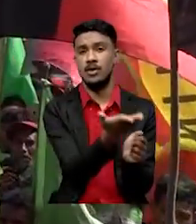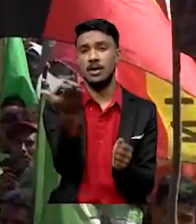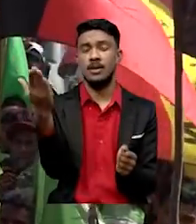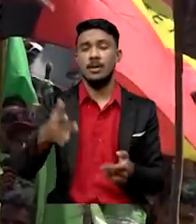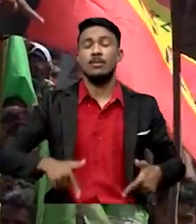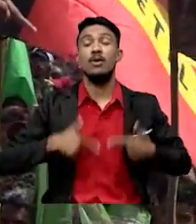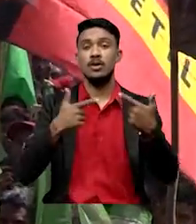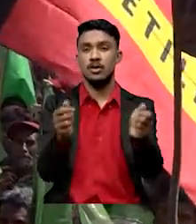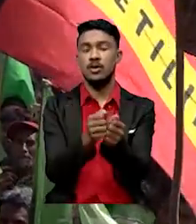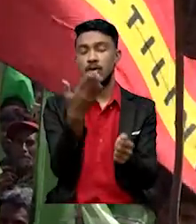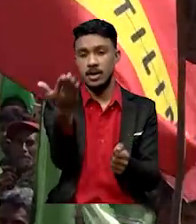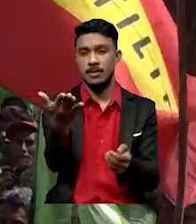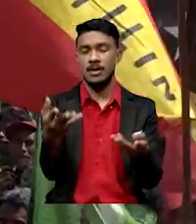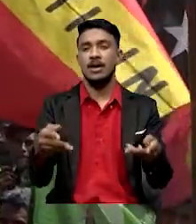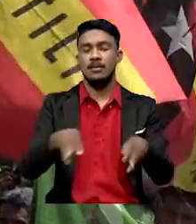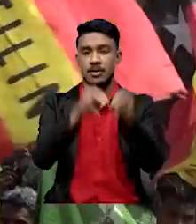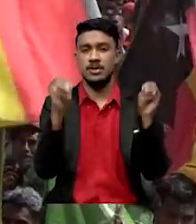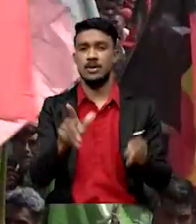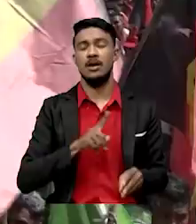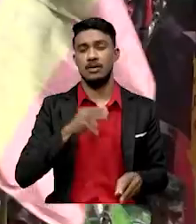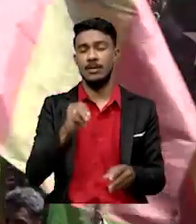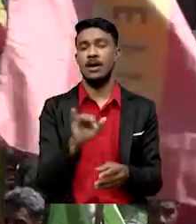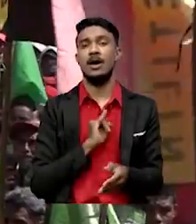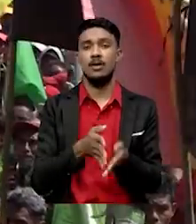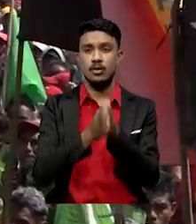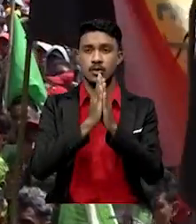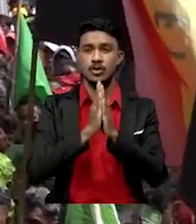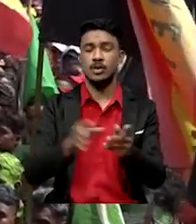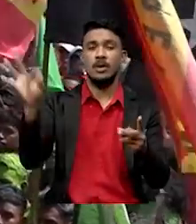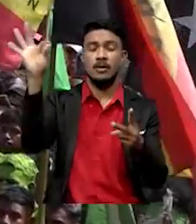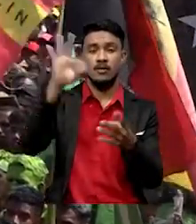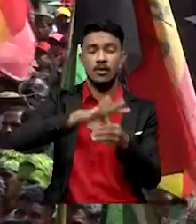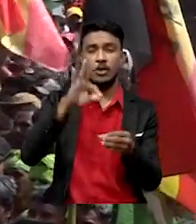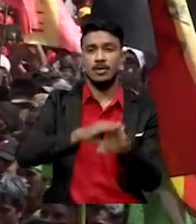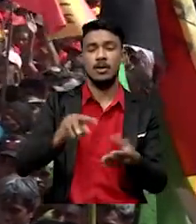imi, ia municipio Lautén. Tamba nema kamutu, vota vamo mais dois.